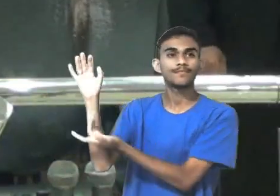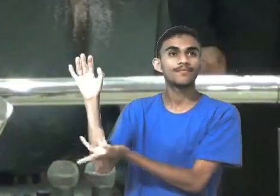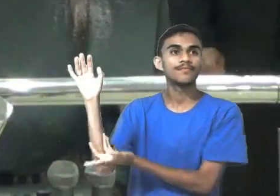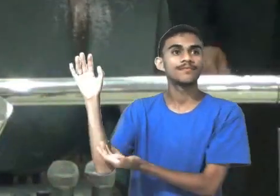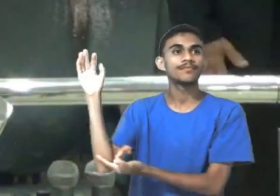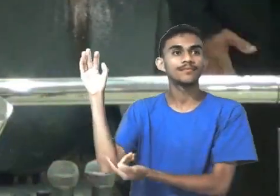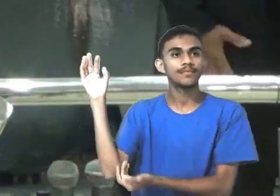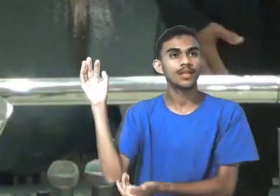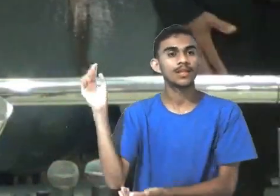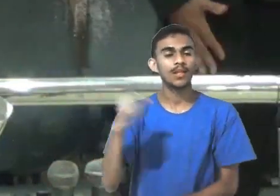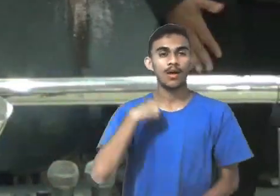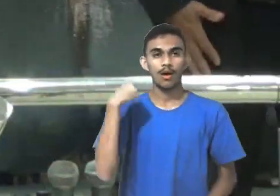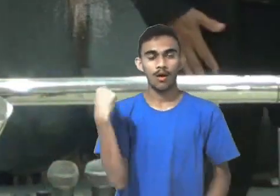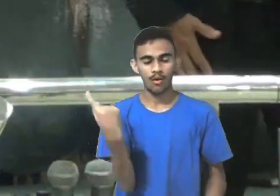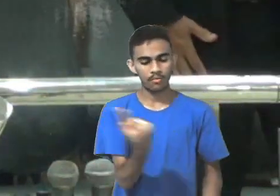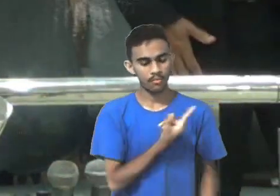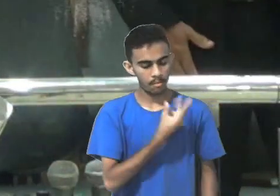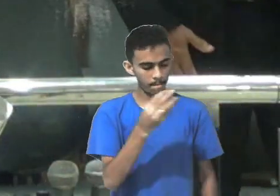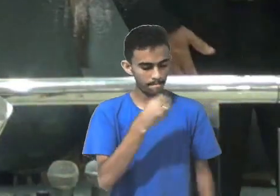puro,